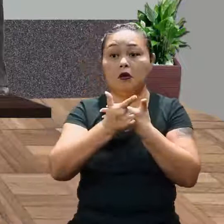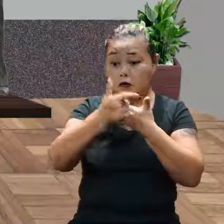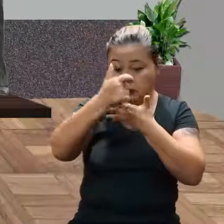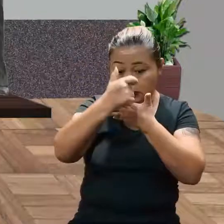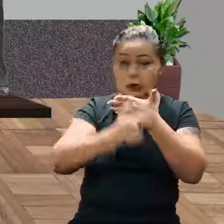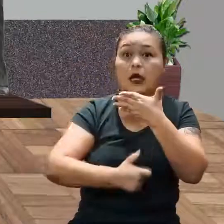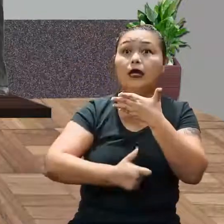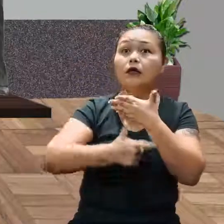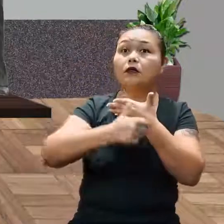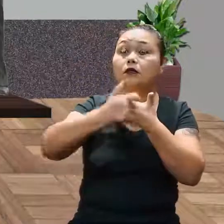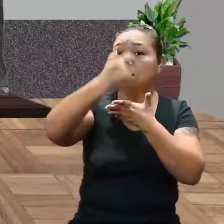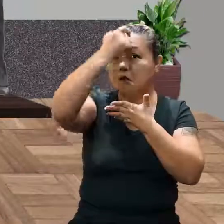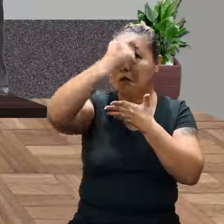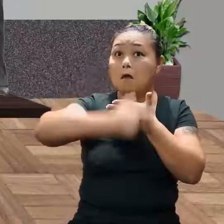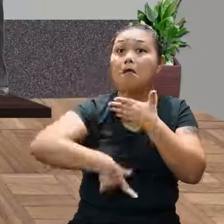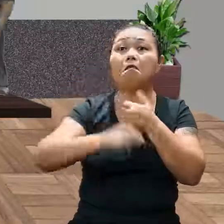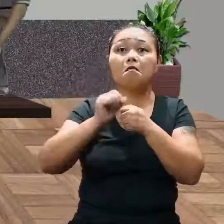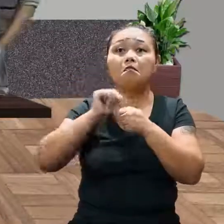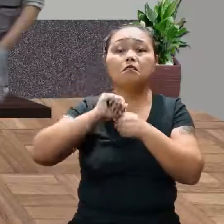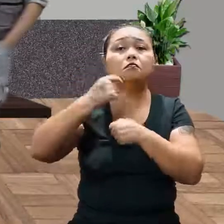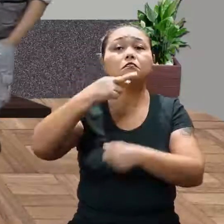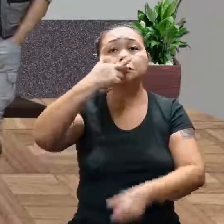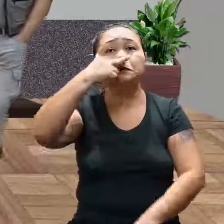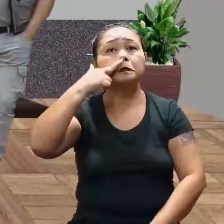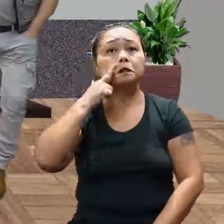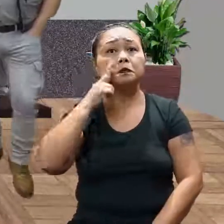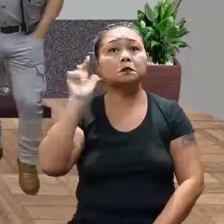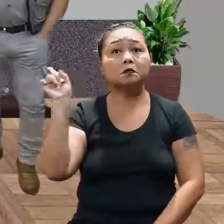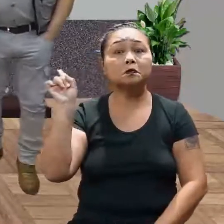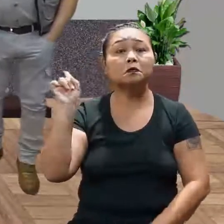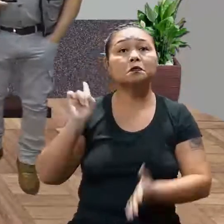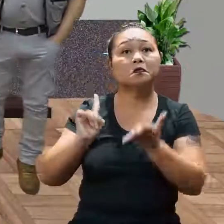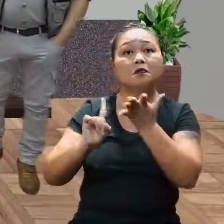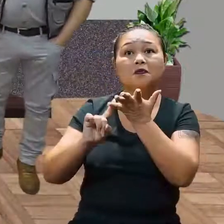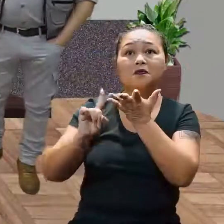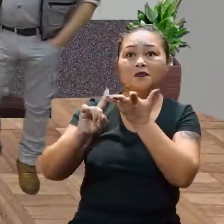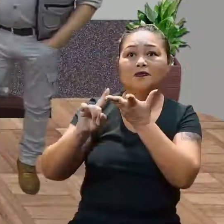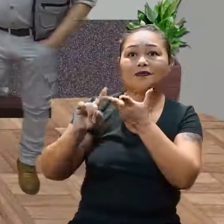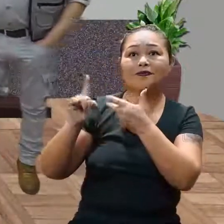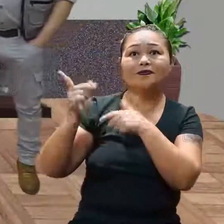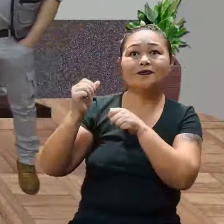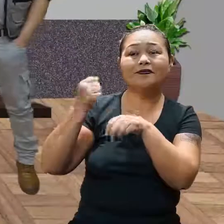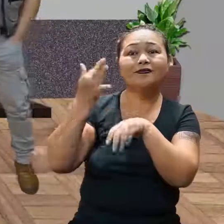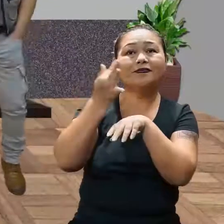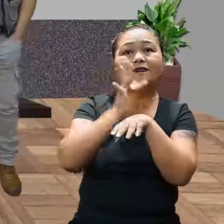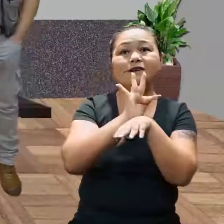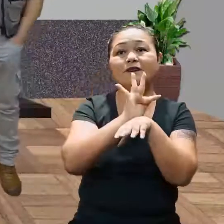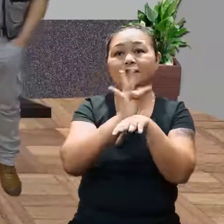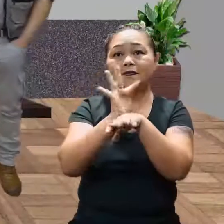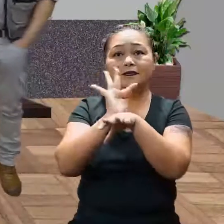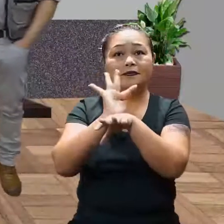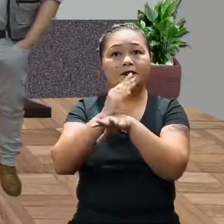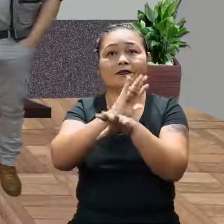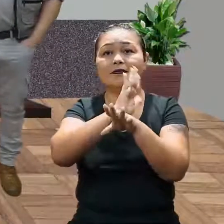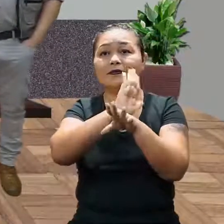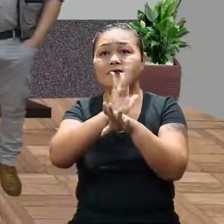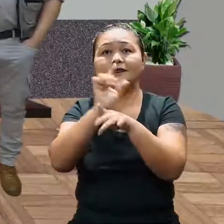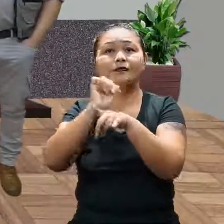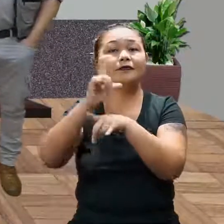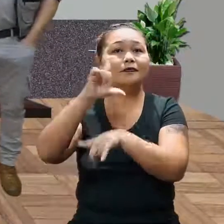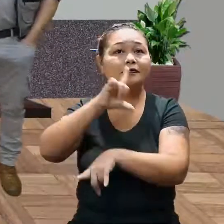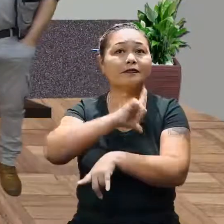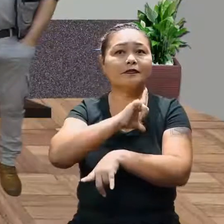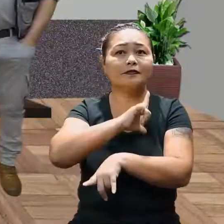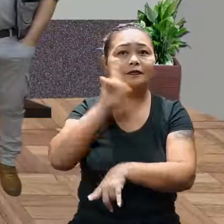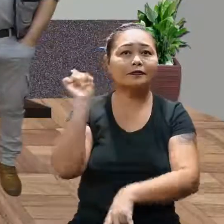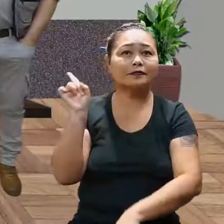papel grandioso, um papel que é contado nesse filme aqui, aonde nesse filme aqui nós temos aqui